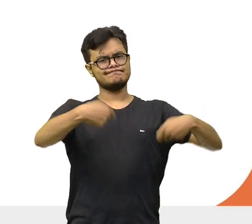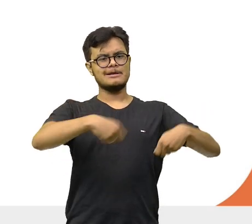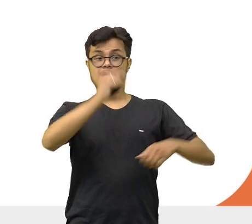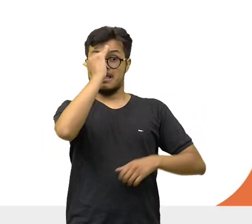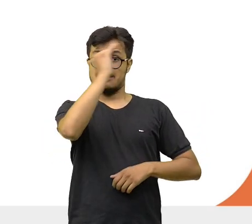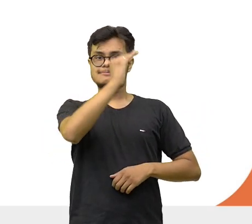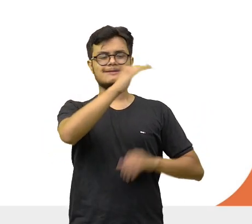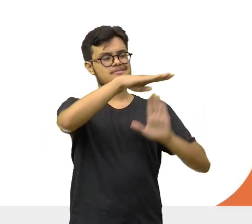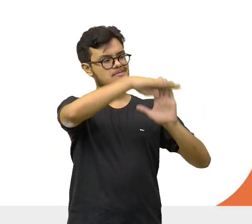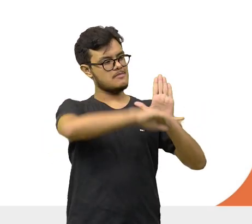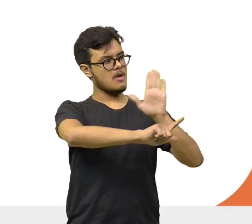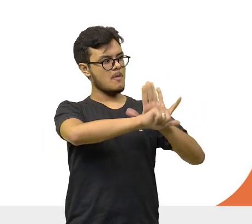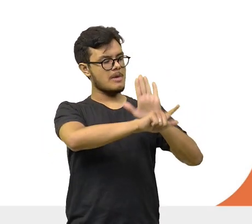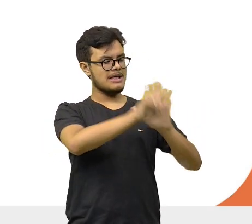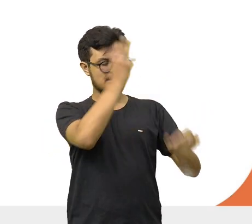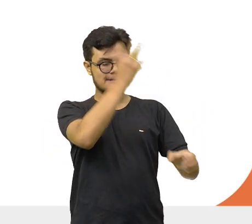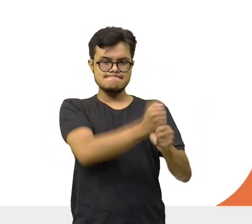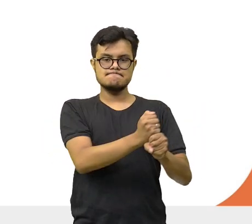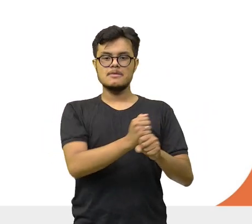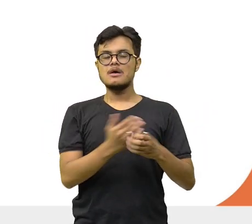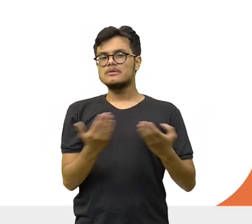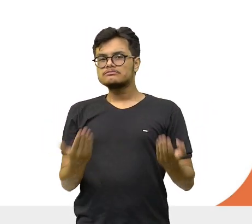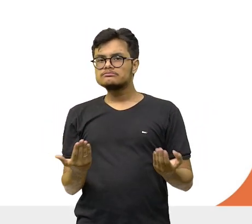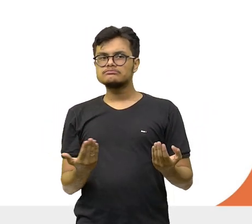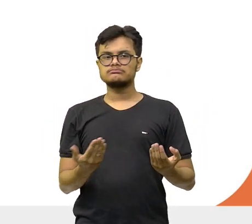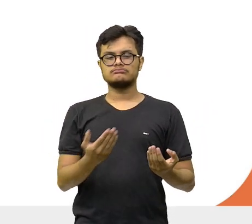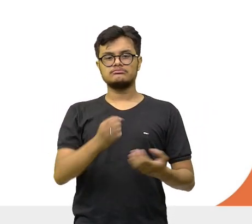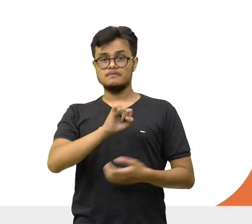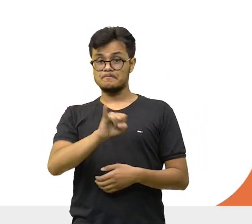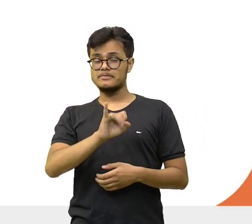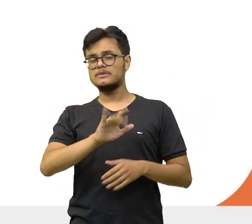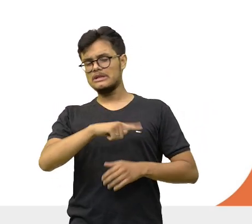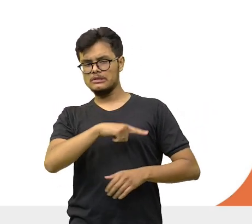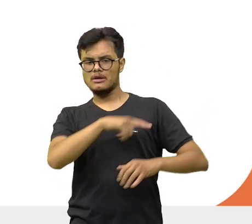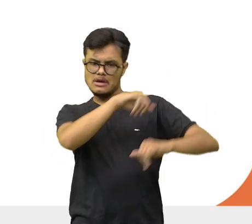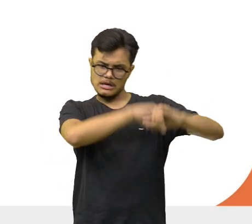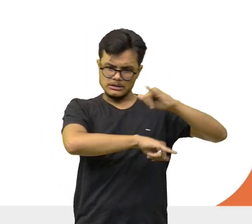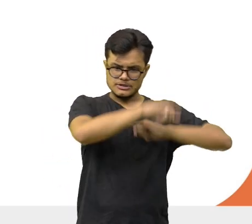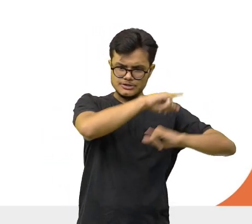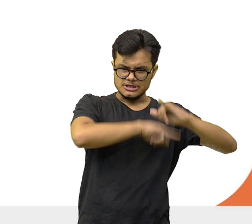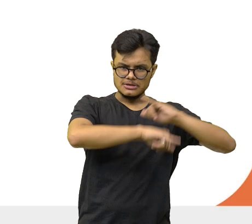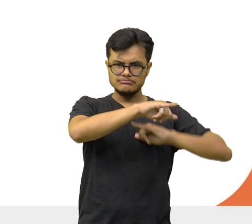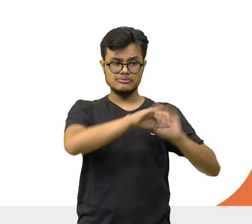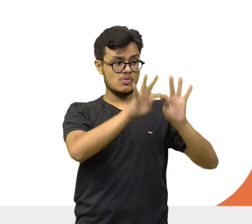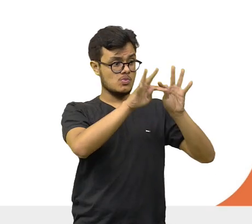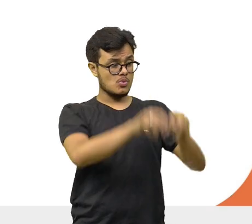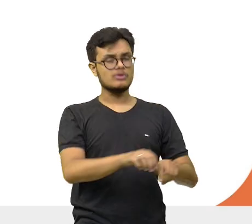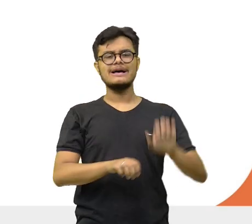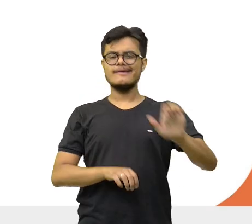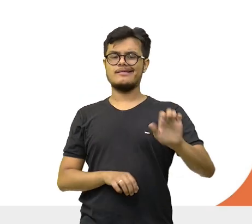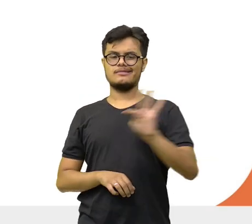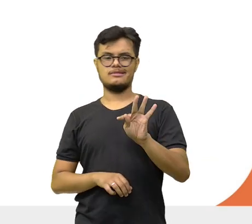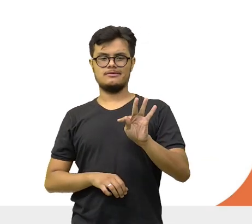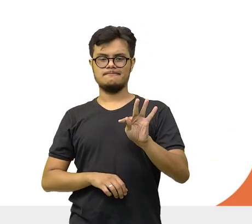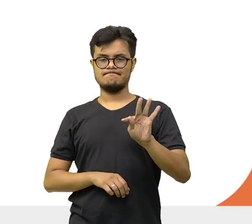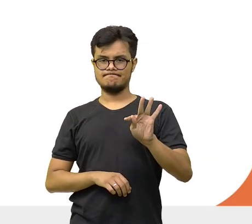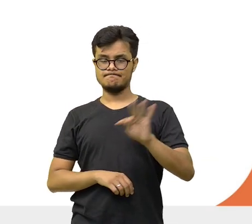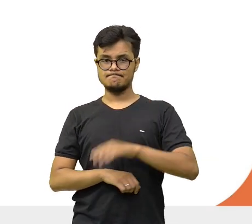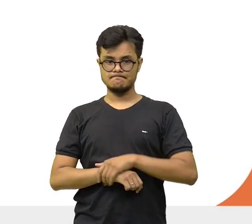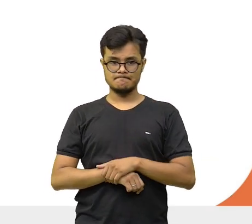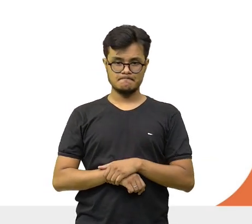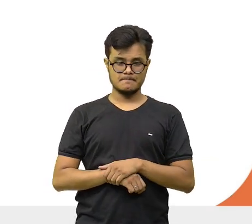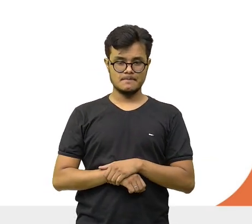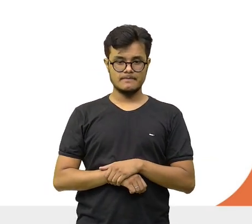energia, sempre eu tenho que a energia total ela é